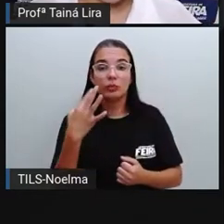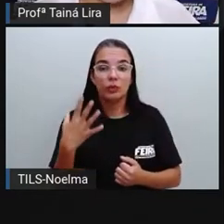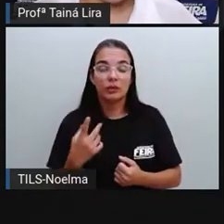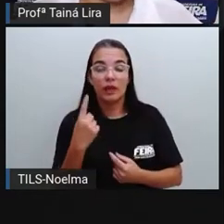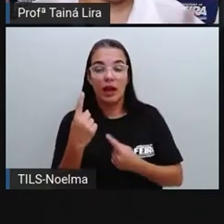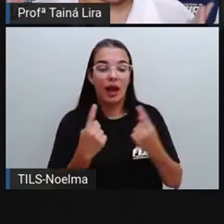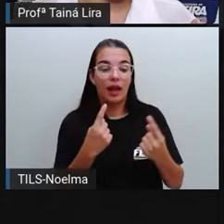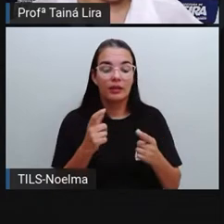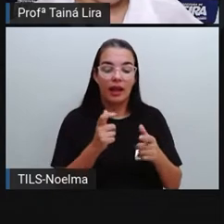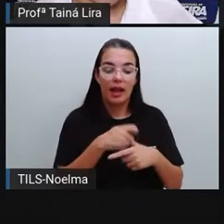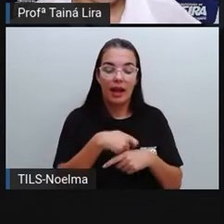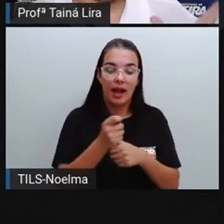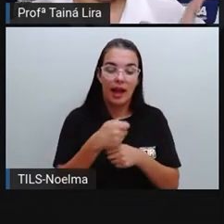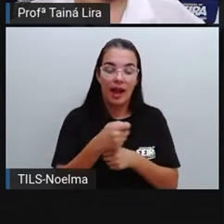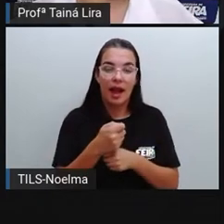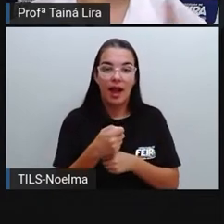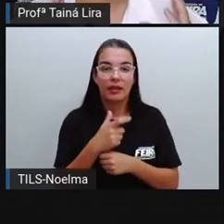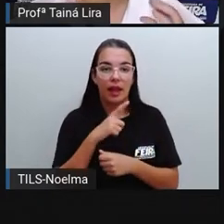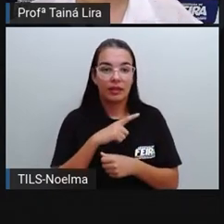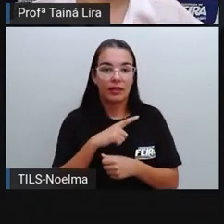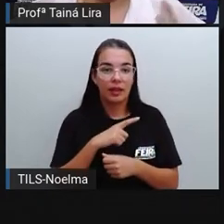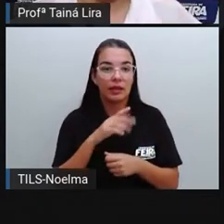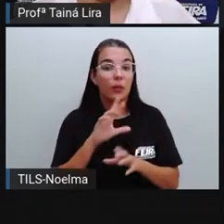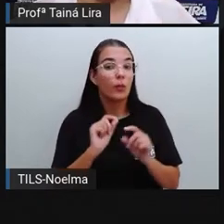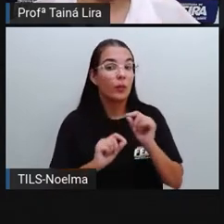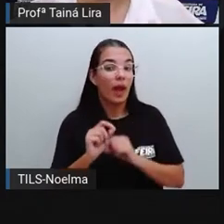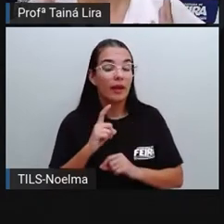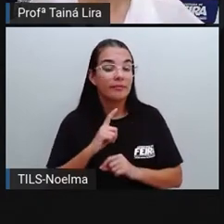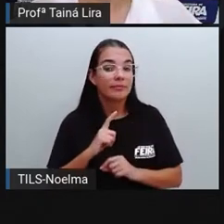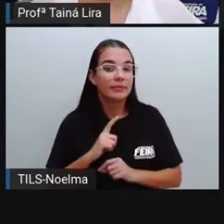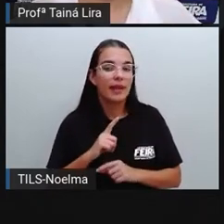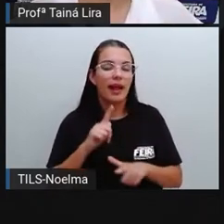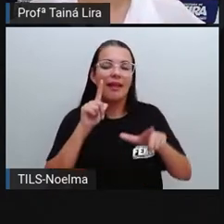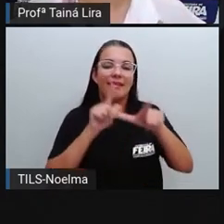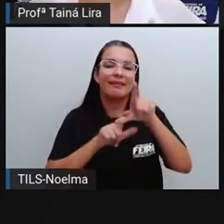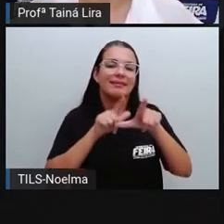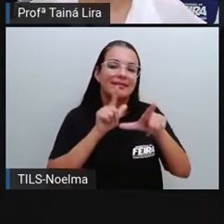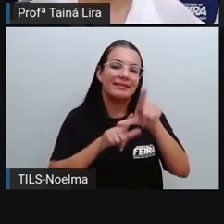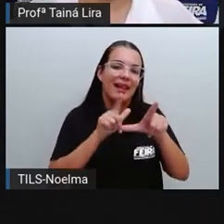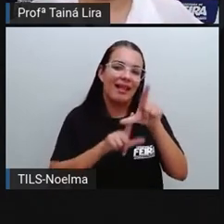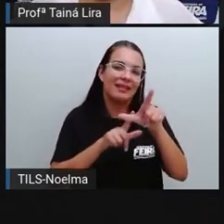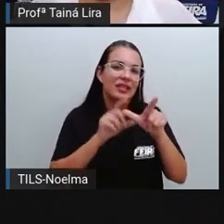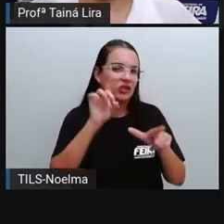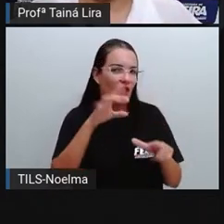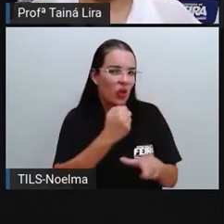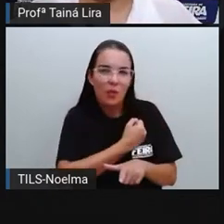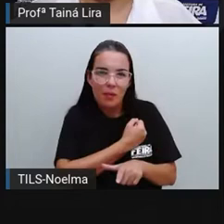cada carta. Até porque no baralho nós temos cartas que